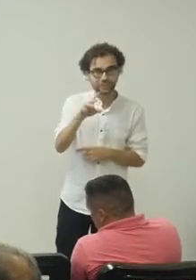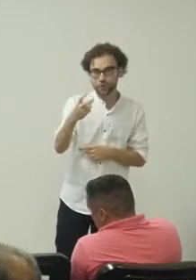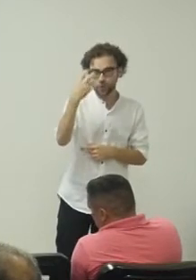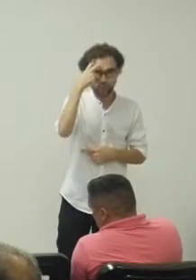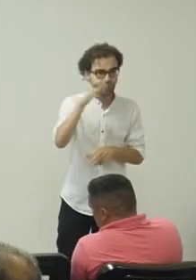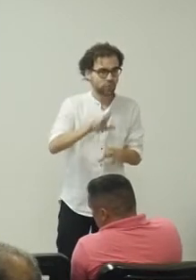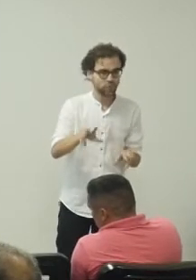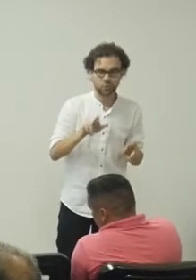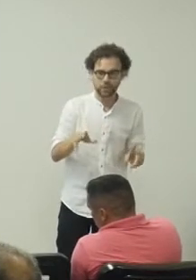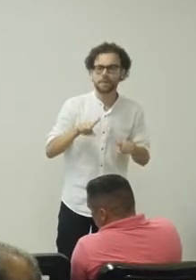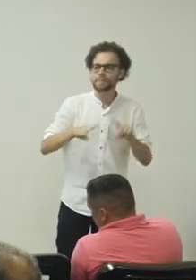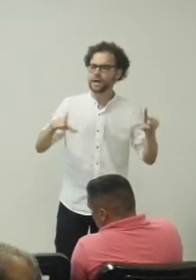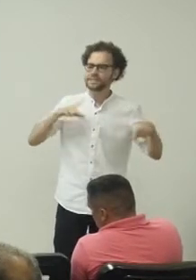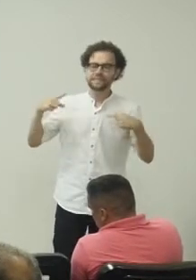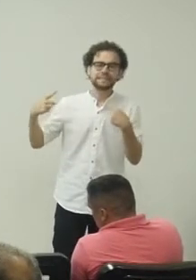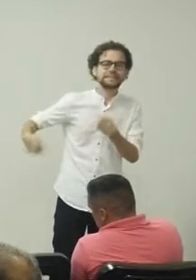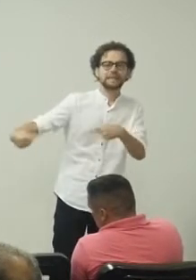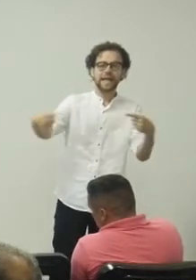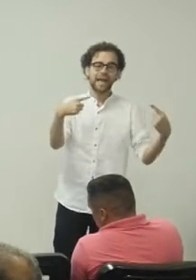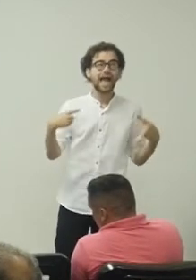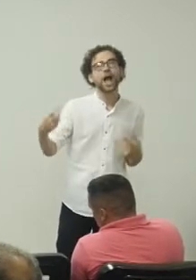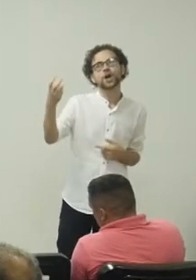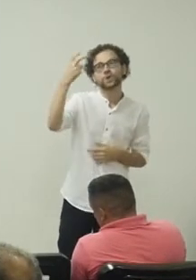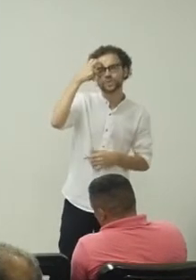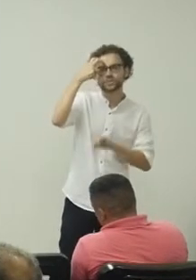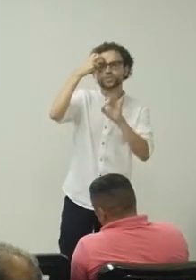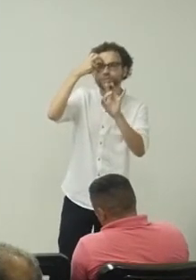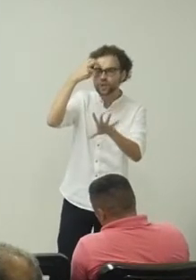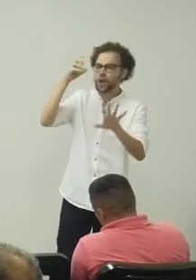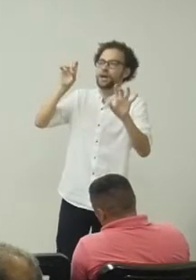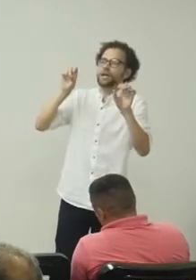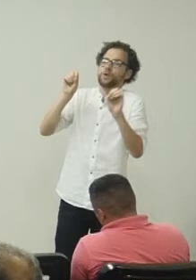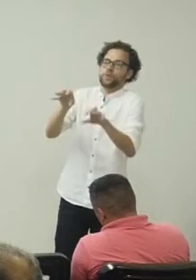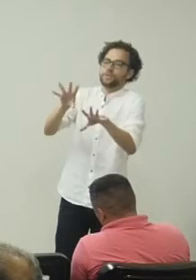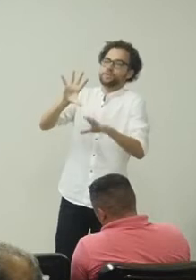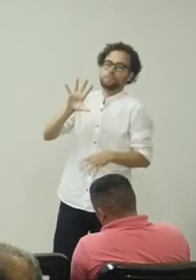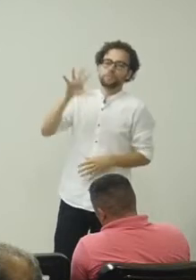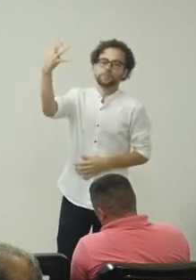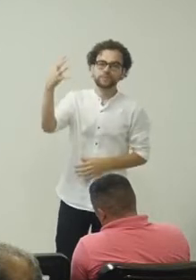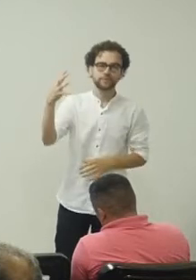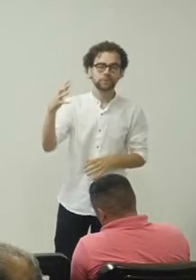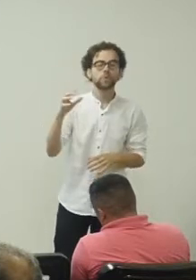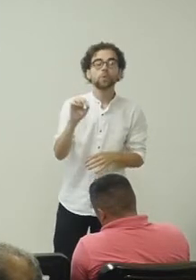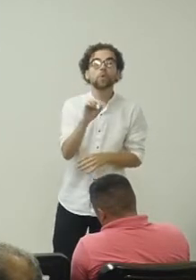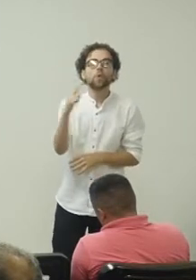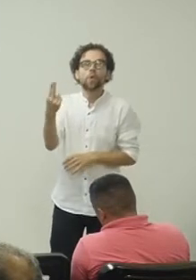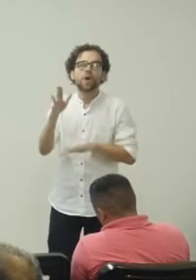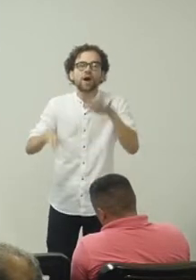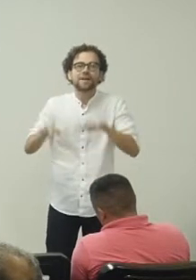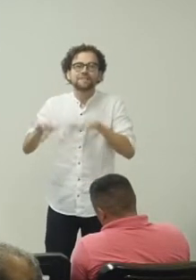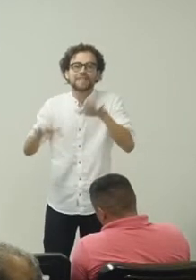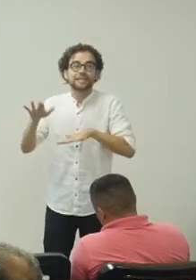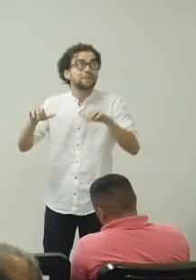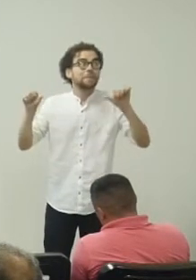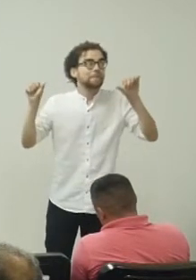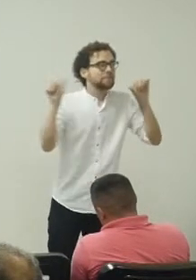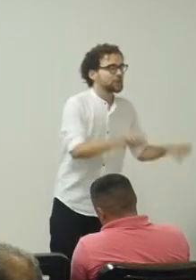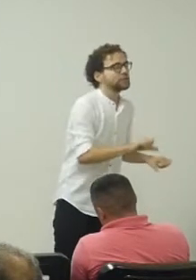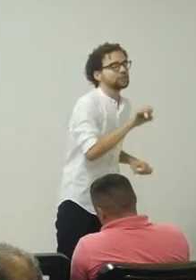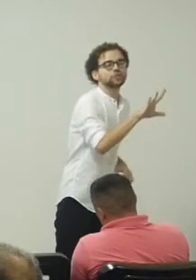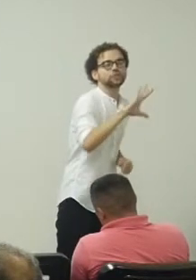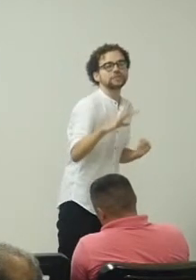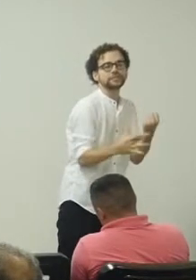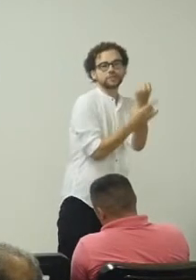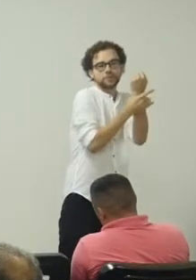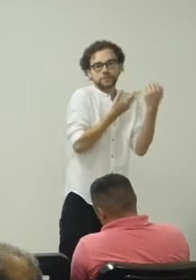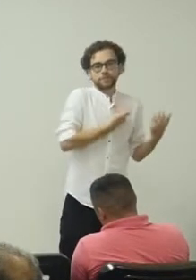tem muito esse debate, né? Ah, é cultural, basta educação. Ou então, a gente vai para outro extremo. Basta a segurança